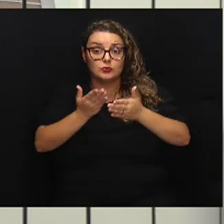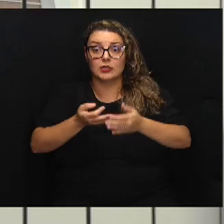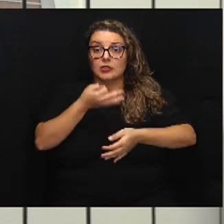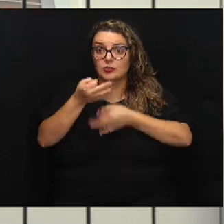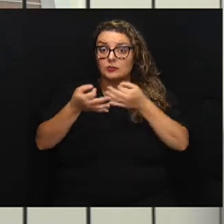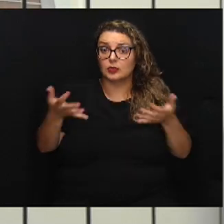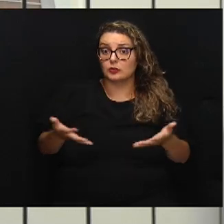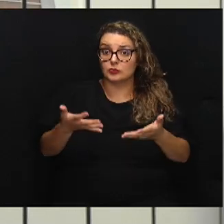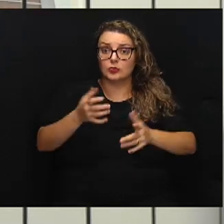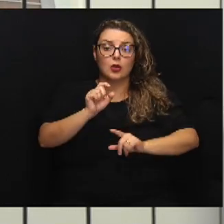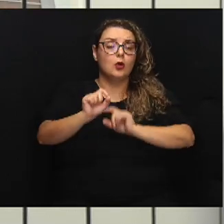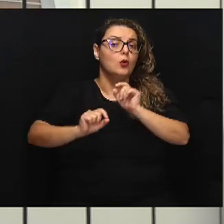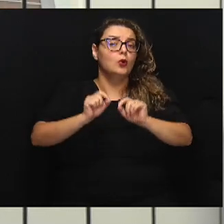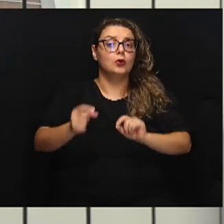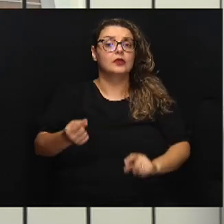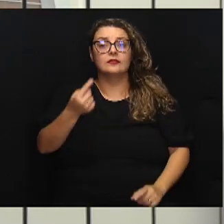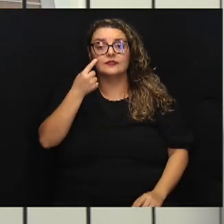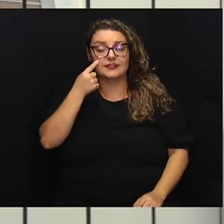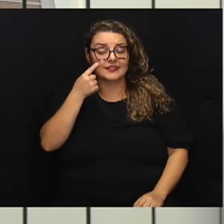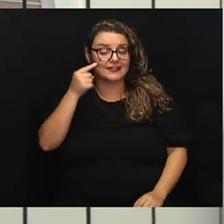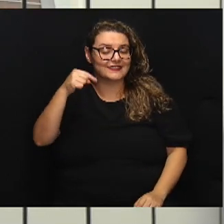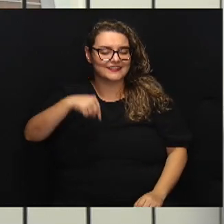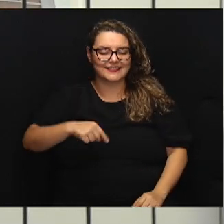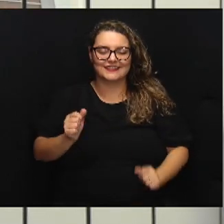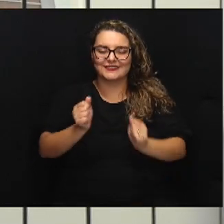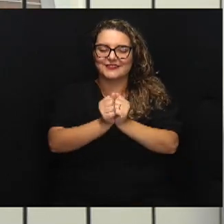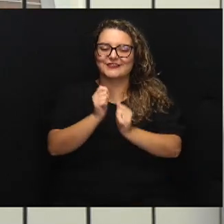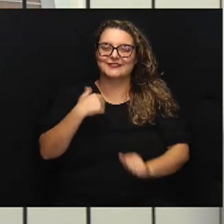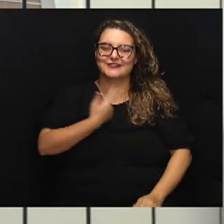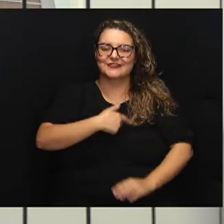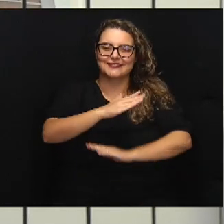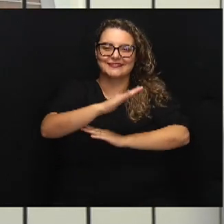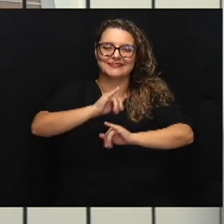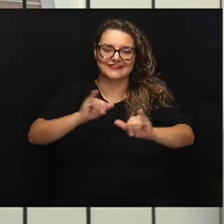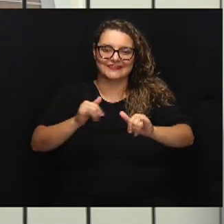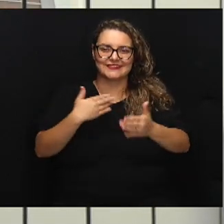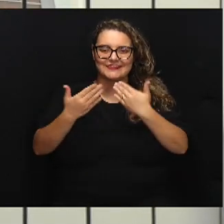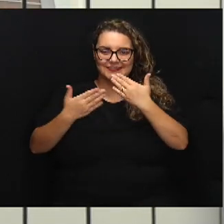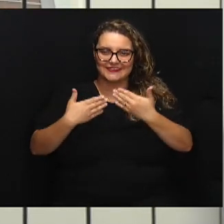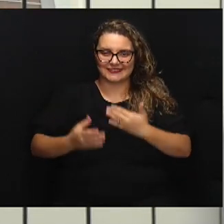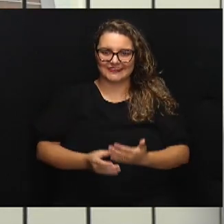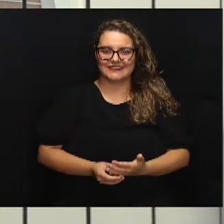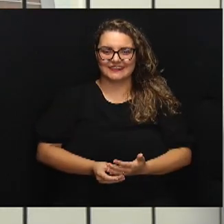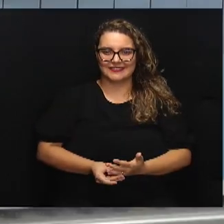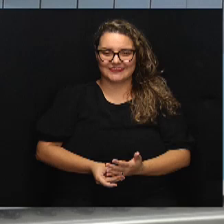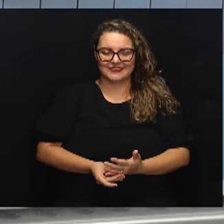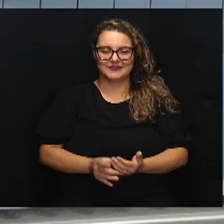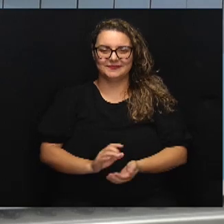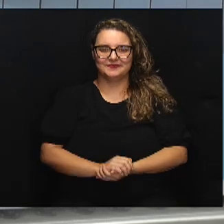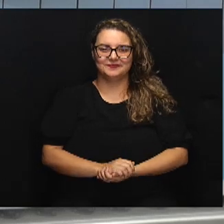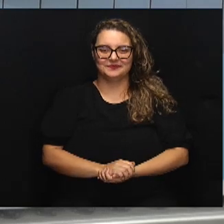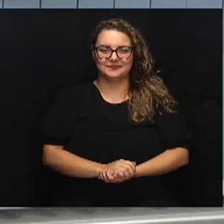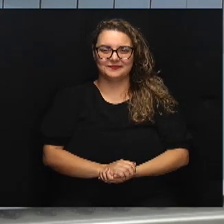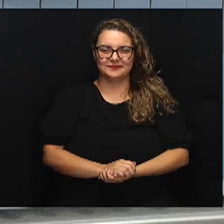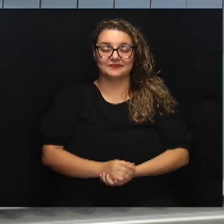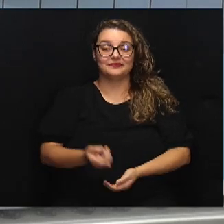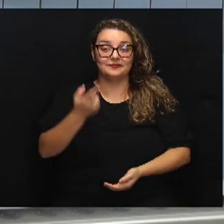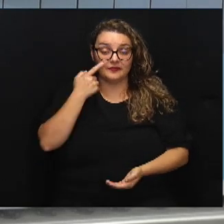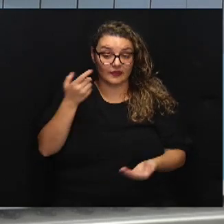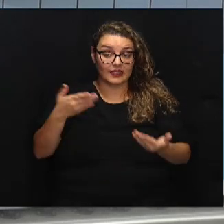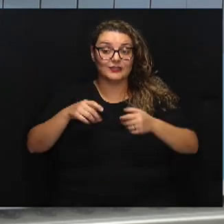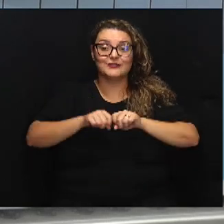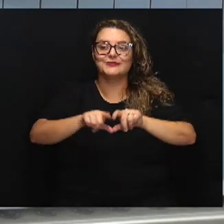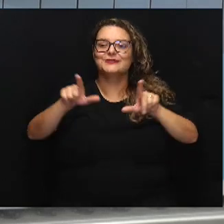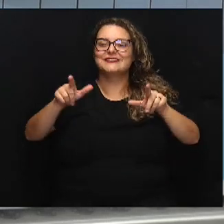uma crítica construtiva, o que você quer assistir aqui no nosso telejornal, que a gente conversa ao vivo. Confira a partir